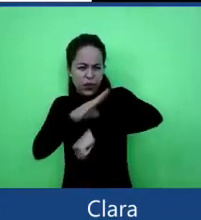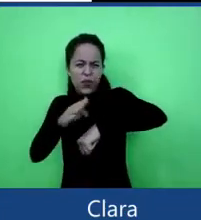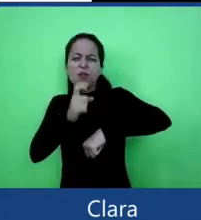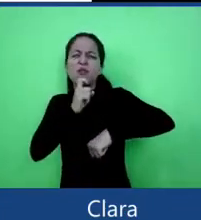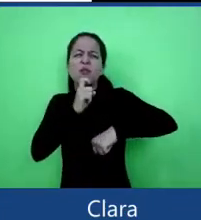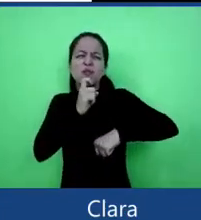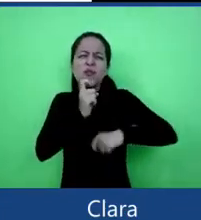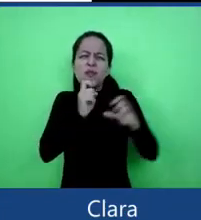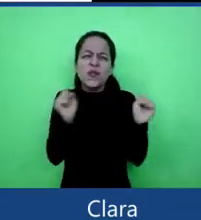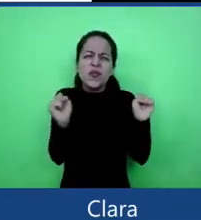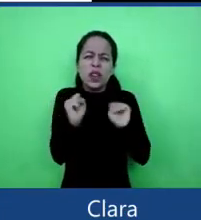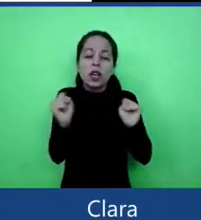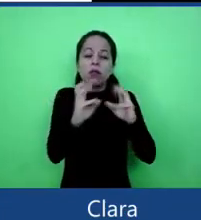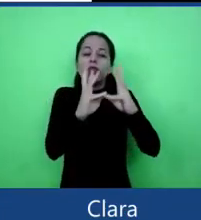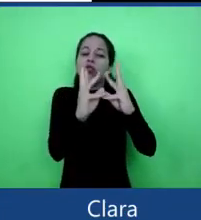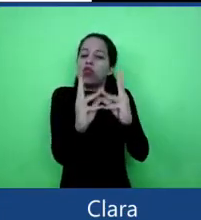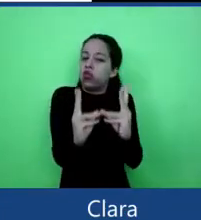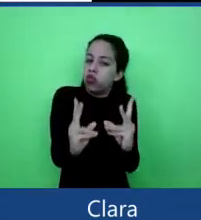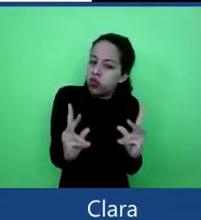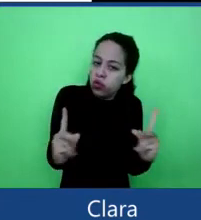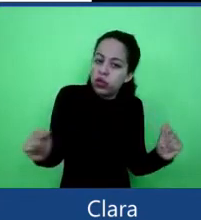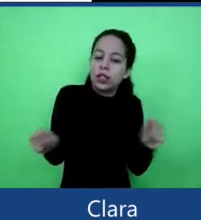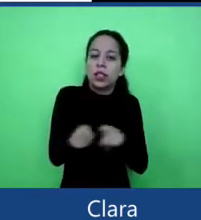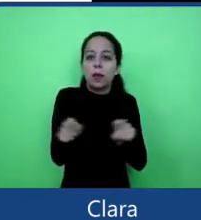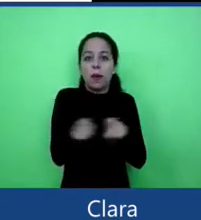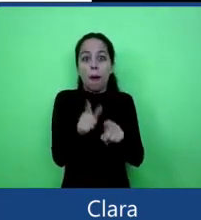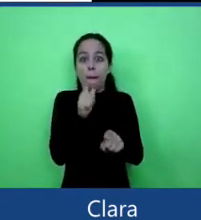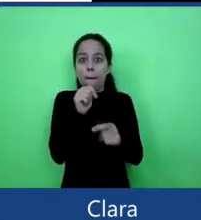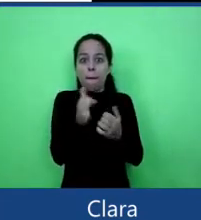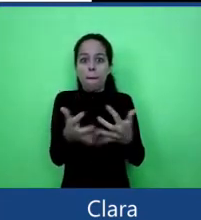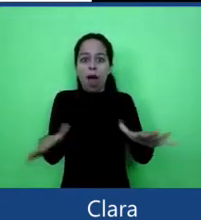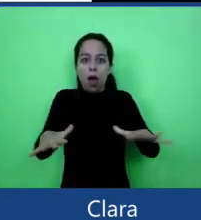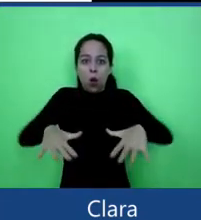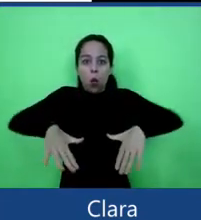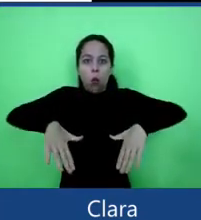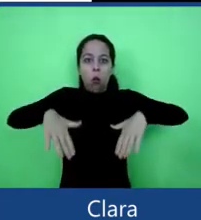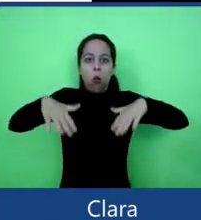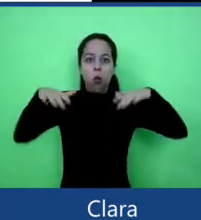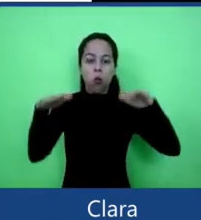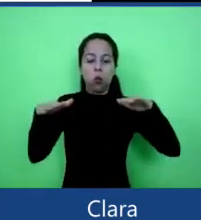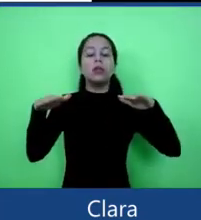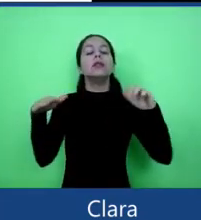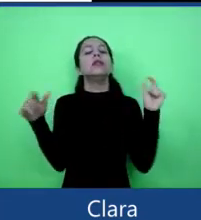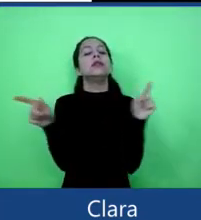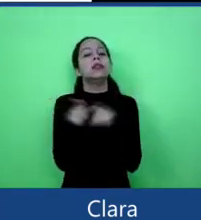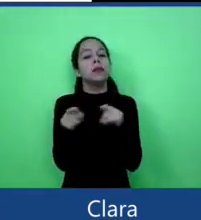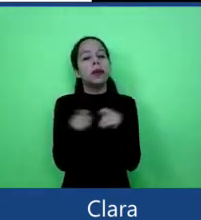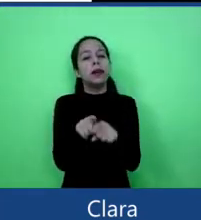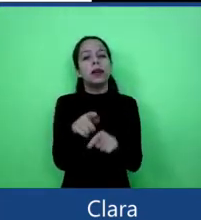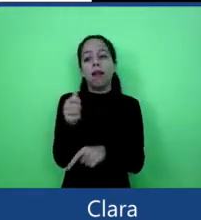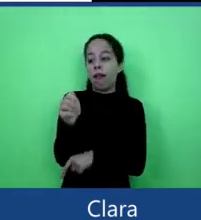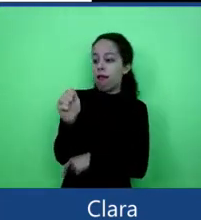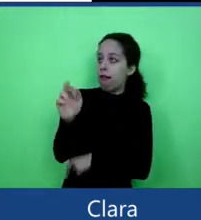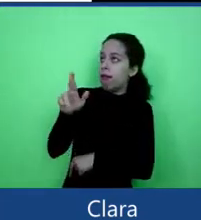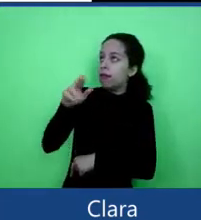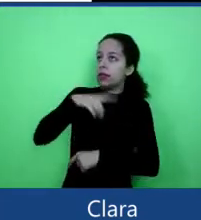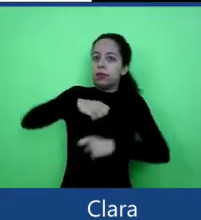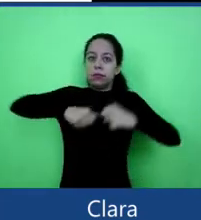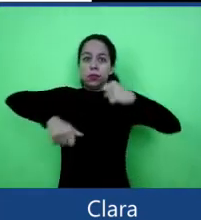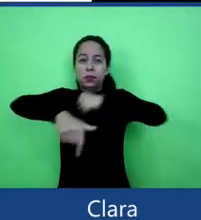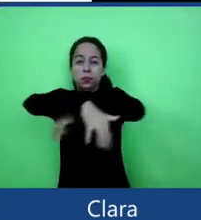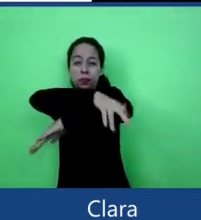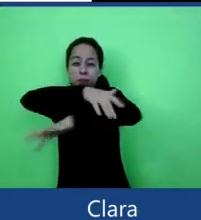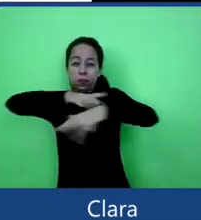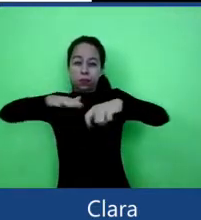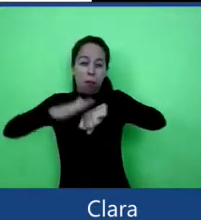mar, a gente vê aumento de vapor d'água na atmosfera. Então tem uma série de outras mudanças